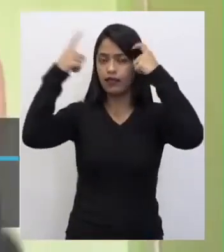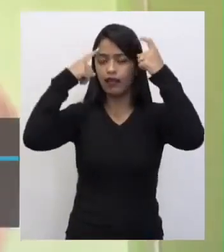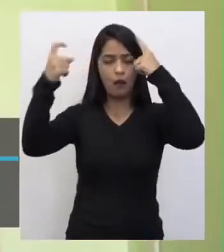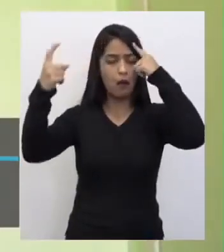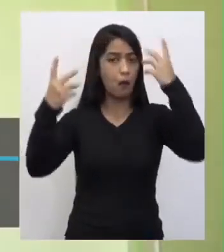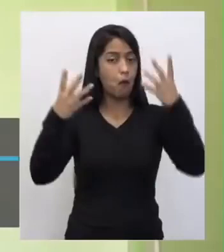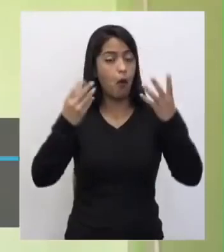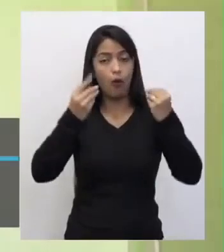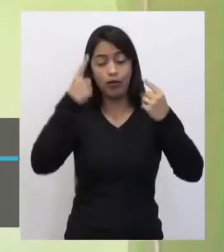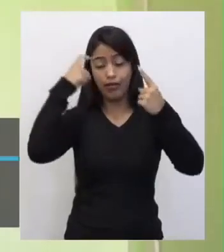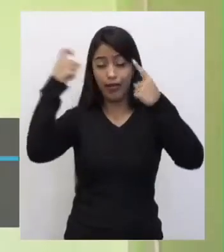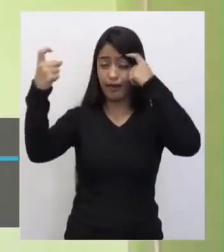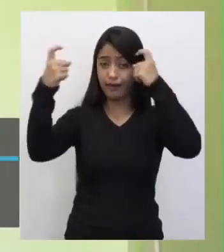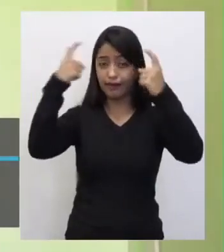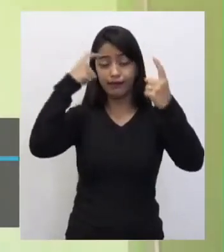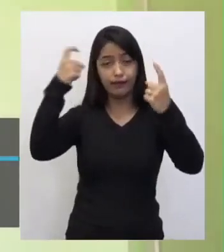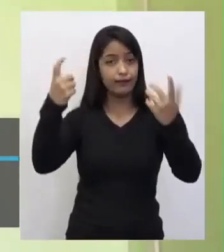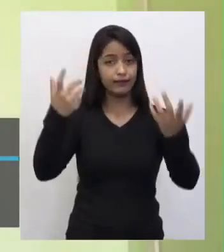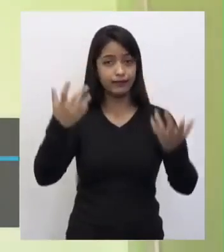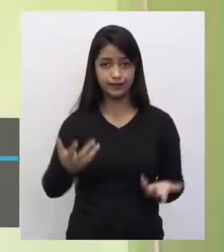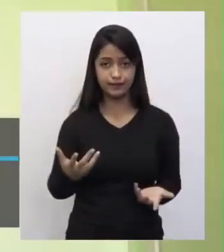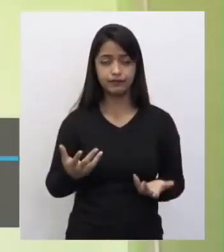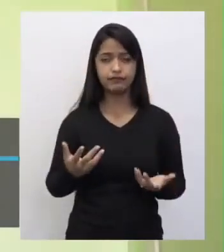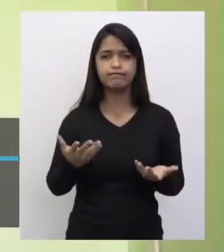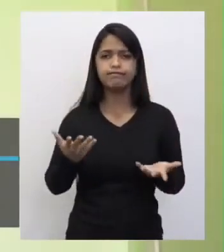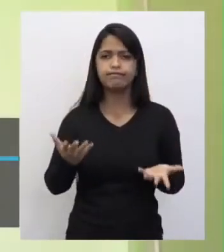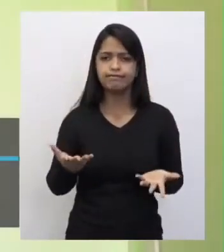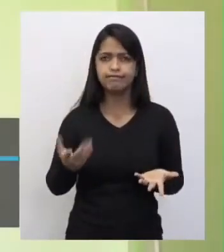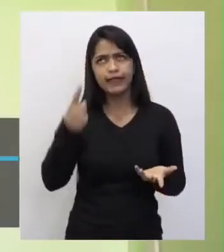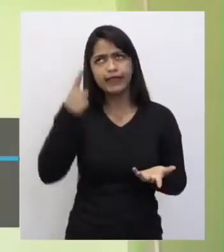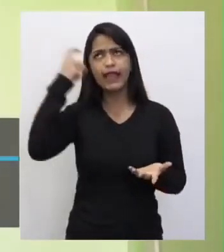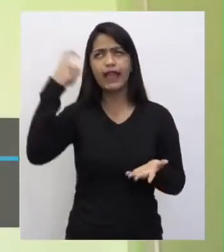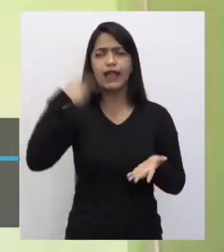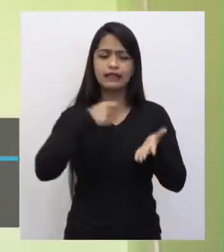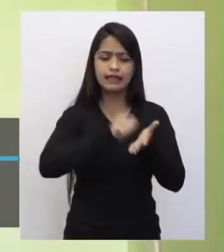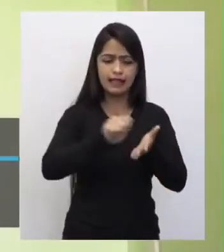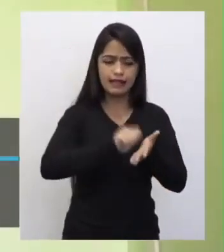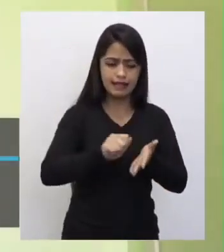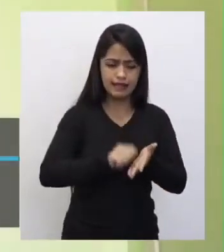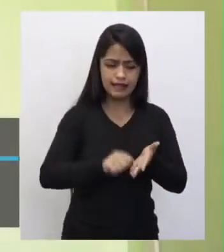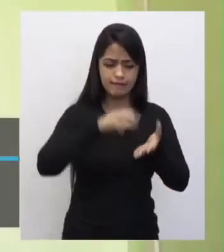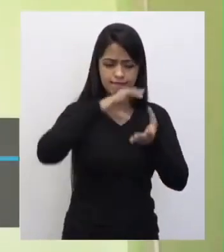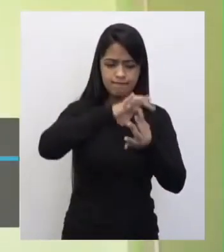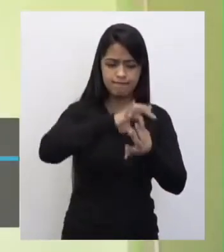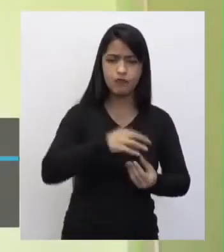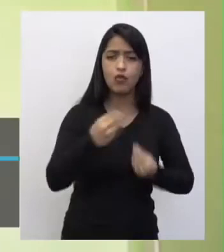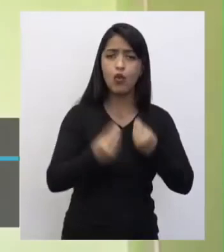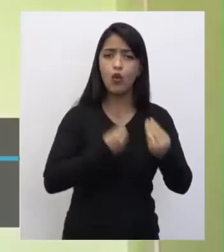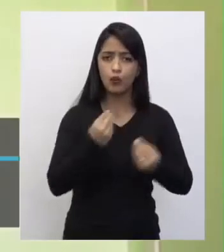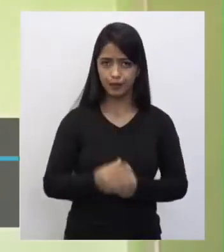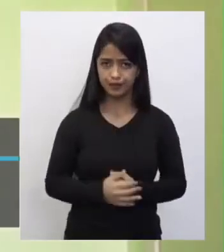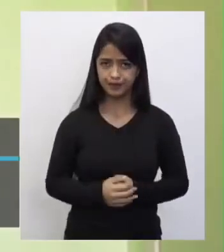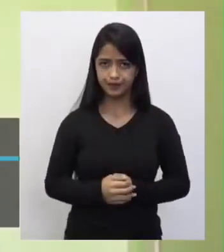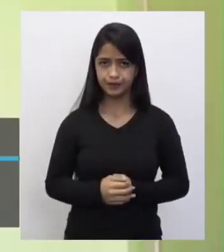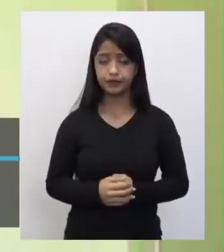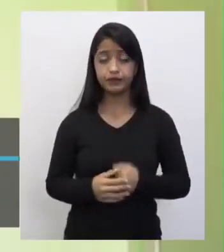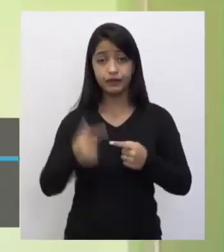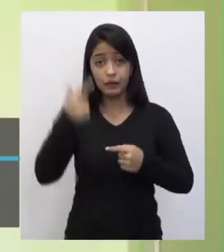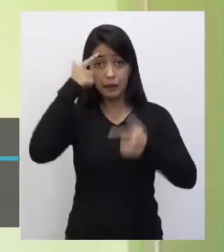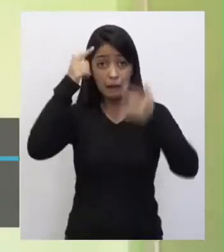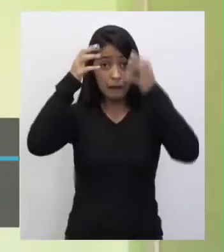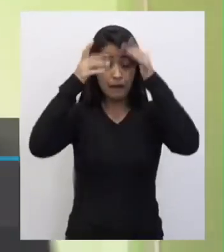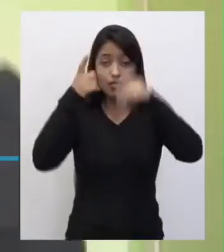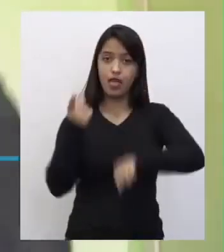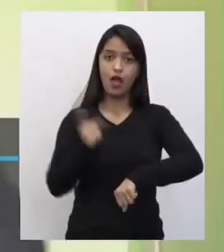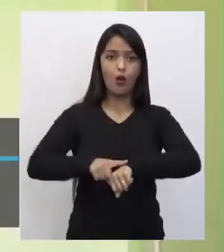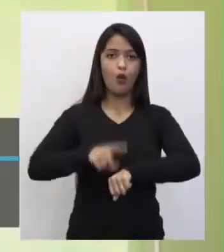aquela chuva de ideias e a gente precisa passar aquilo para o papel. O nosso pensamento, obviamente, é muito mais rápido